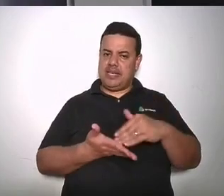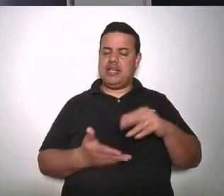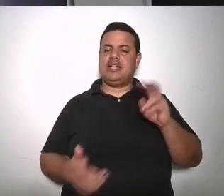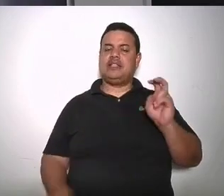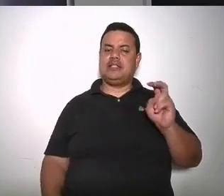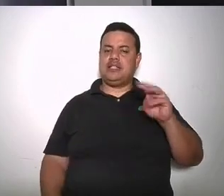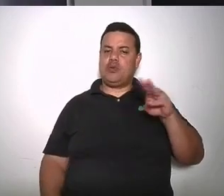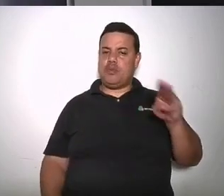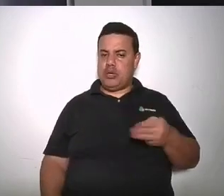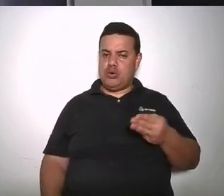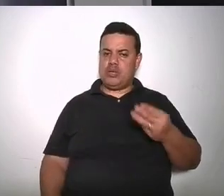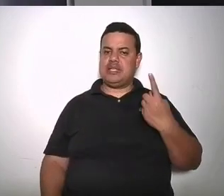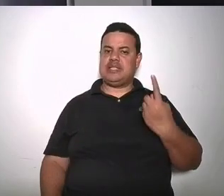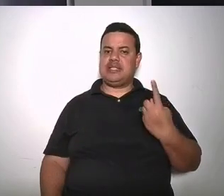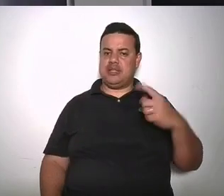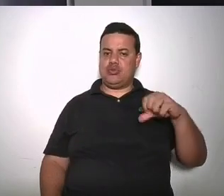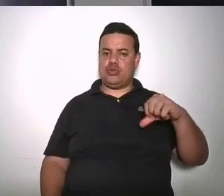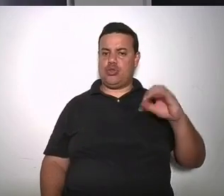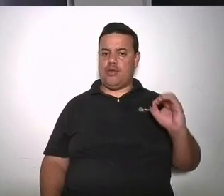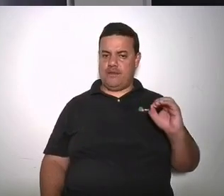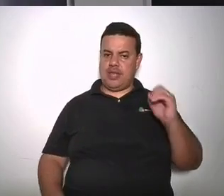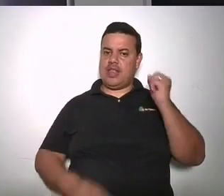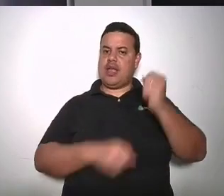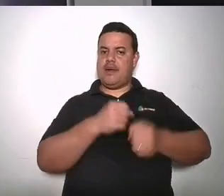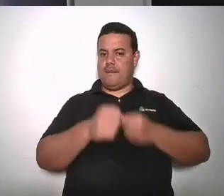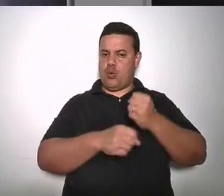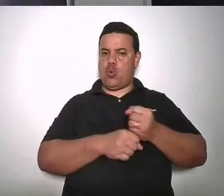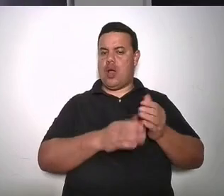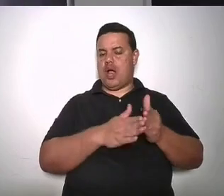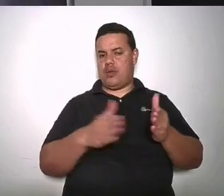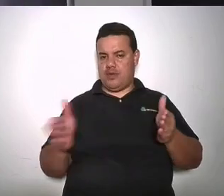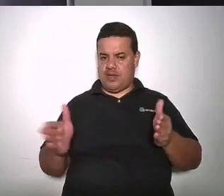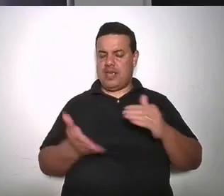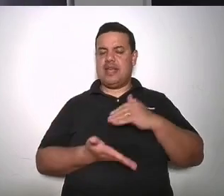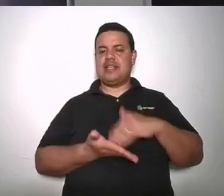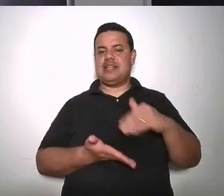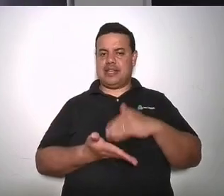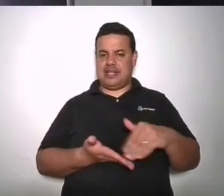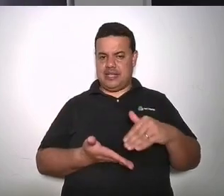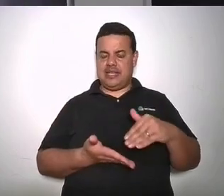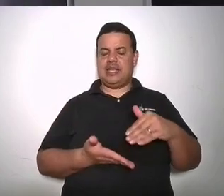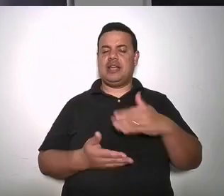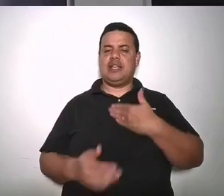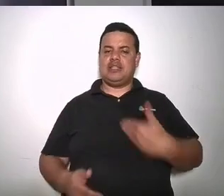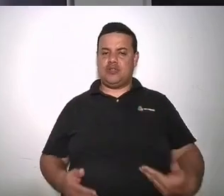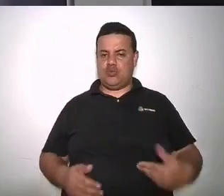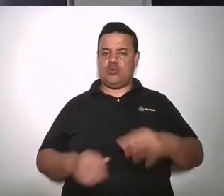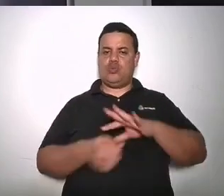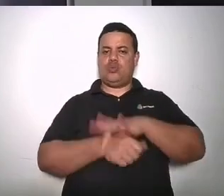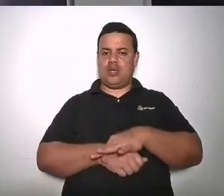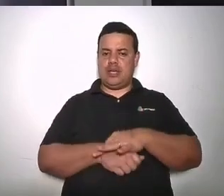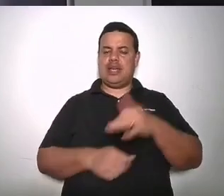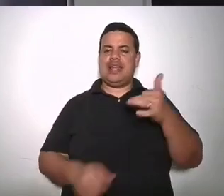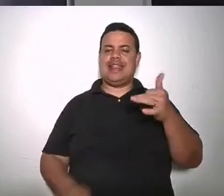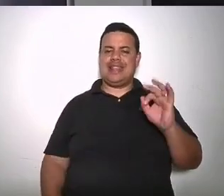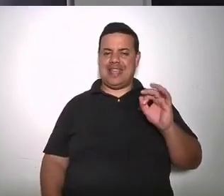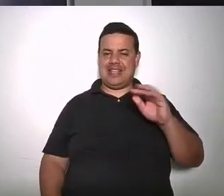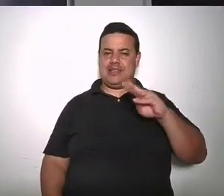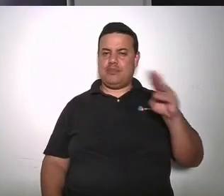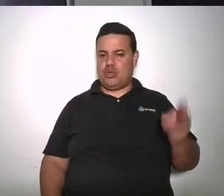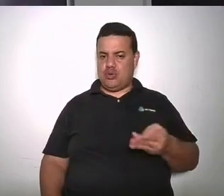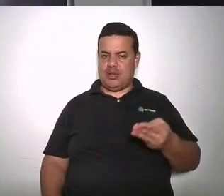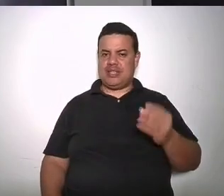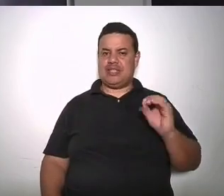para gerir o ano que vem. A Secretaria de Segurança Pública, 10.036.000, vejam bem, os mesmos valores que estava